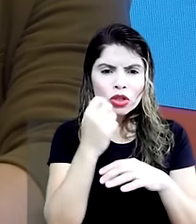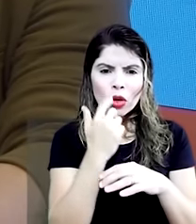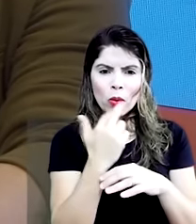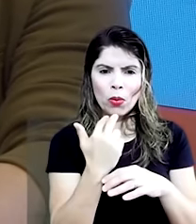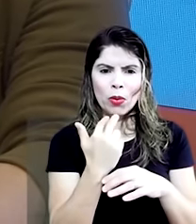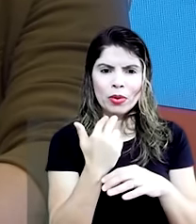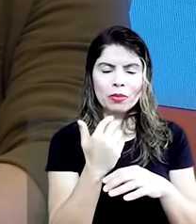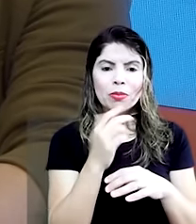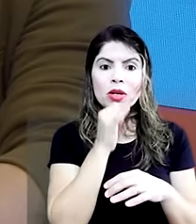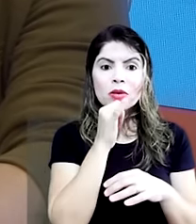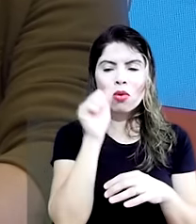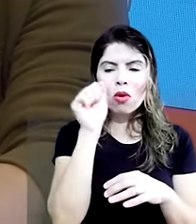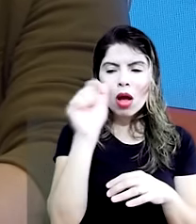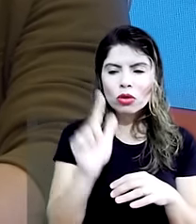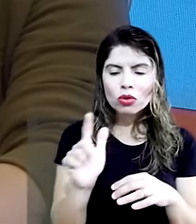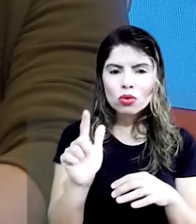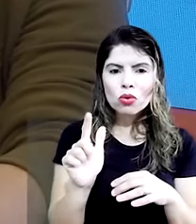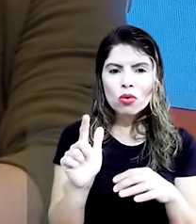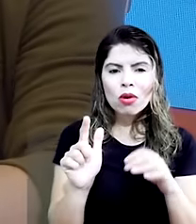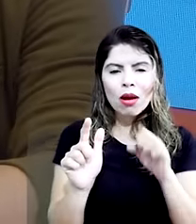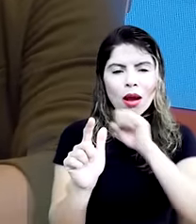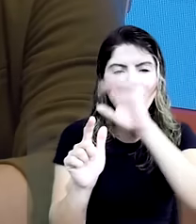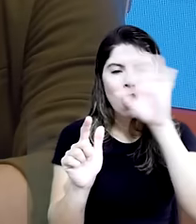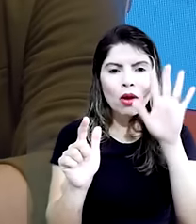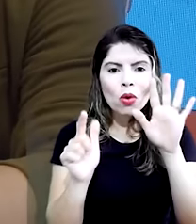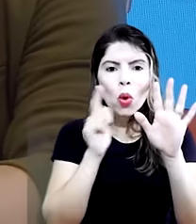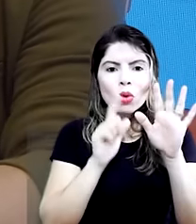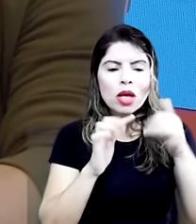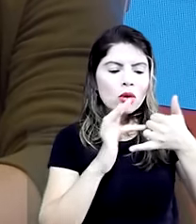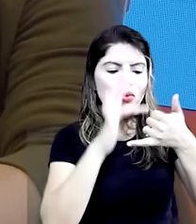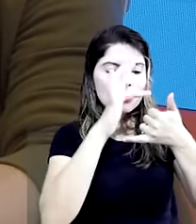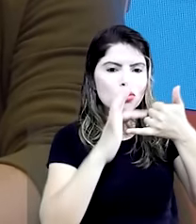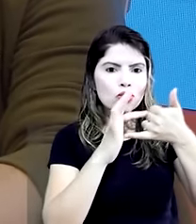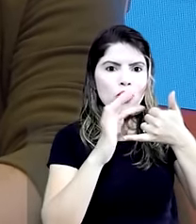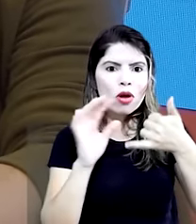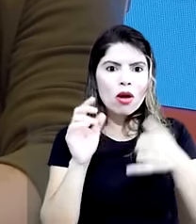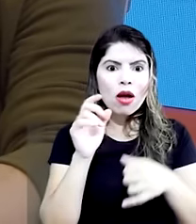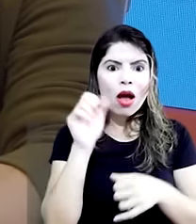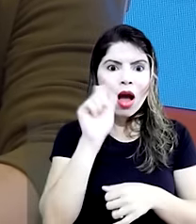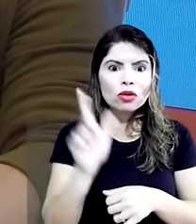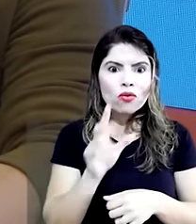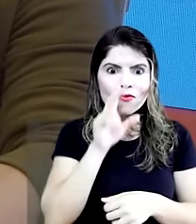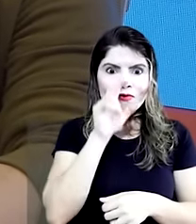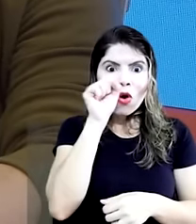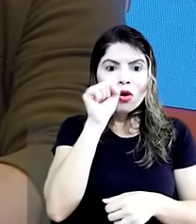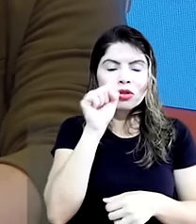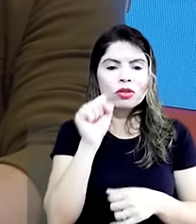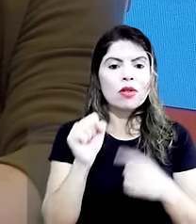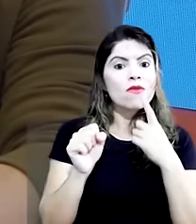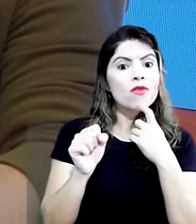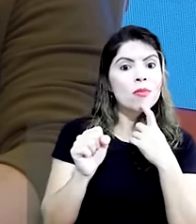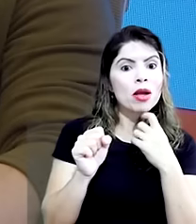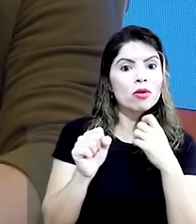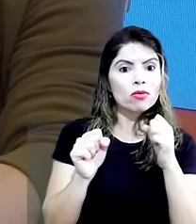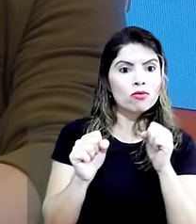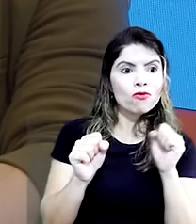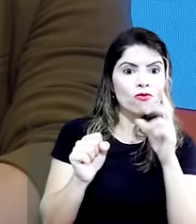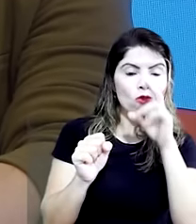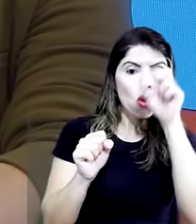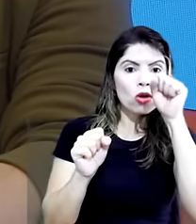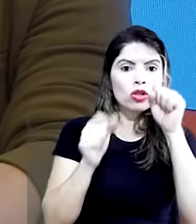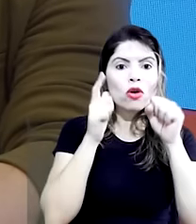tá um azul Ah mais apagadinho ele vai ficar um azul mais intenso um vermelho vermelho mais intenso um amarelo amarelo mais